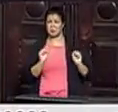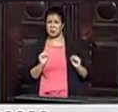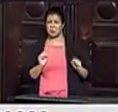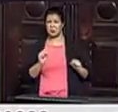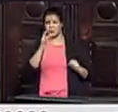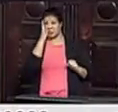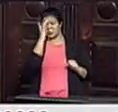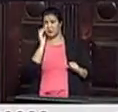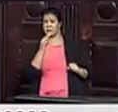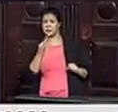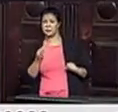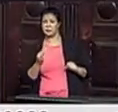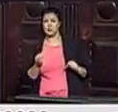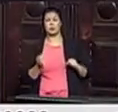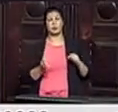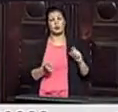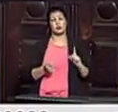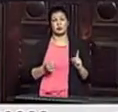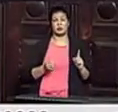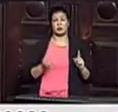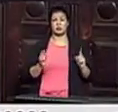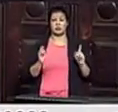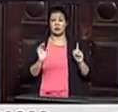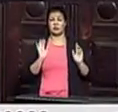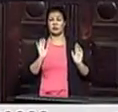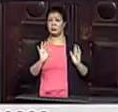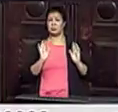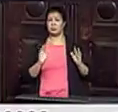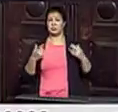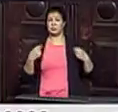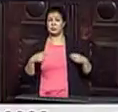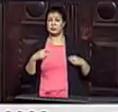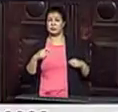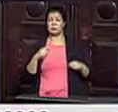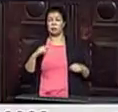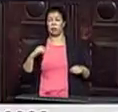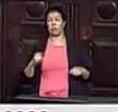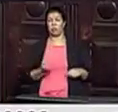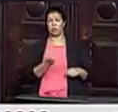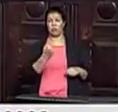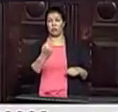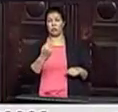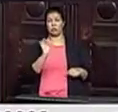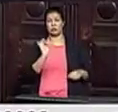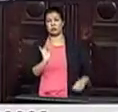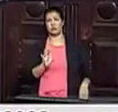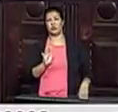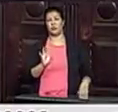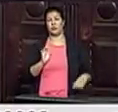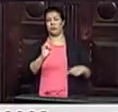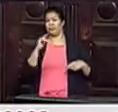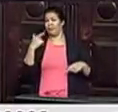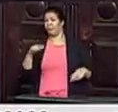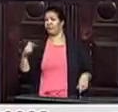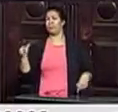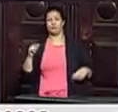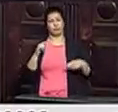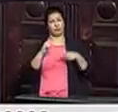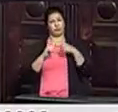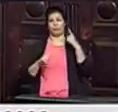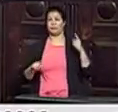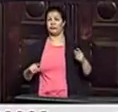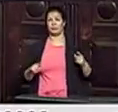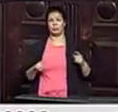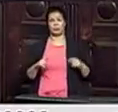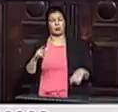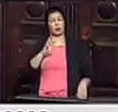ter vantagens, mas por puro oportunismo, não faz nenhum sentido. Isso não é